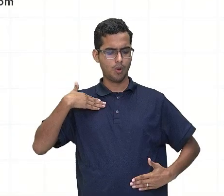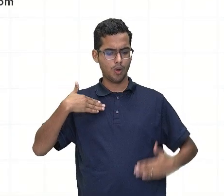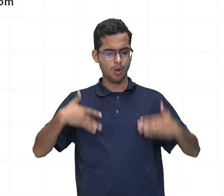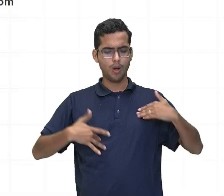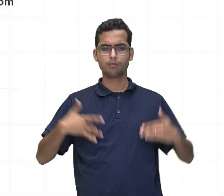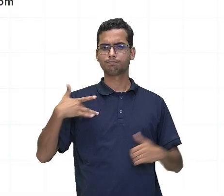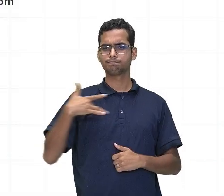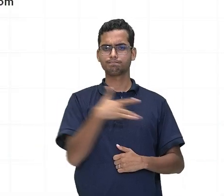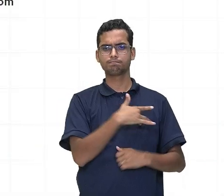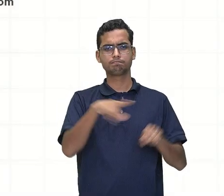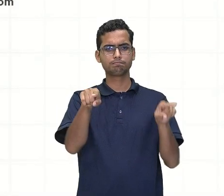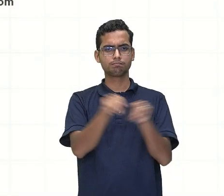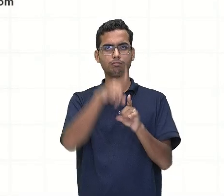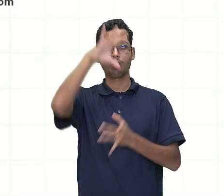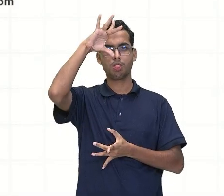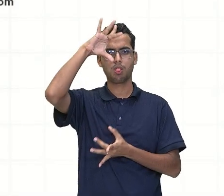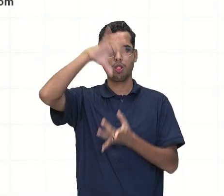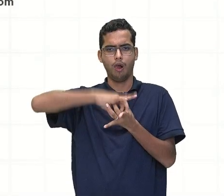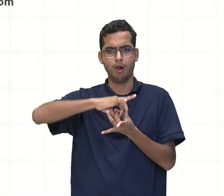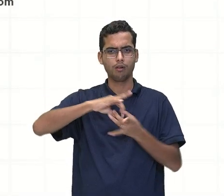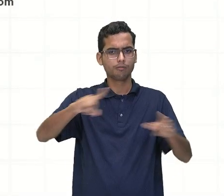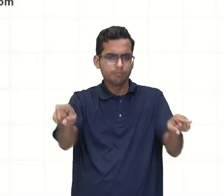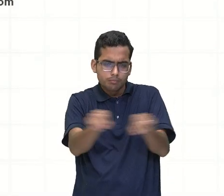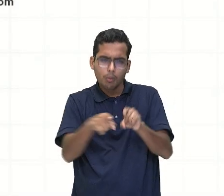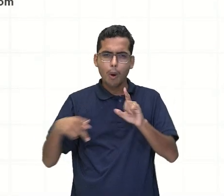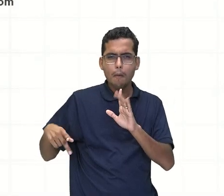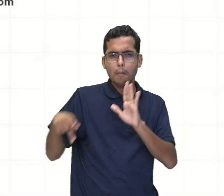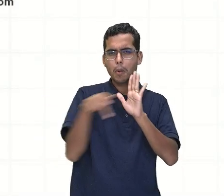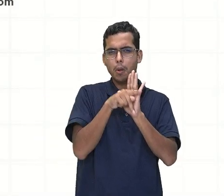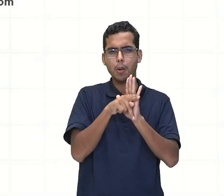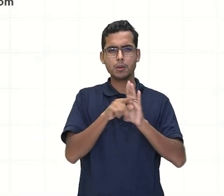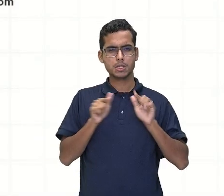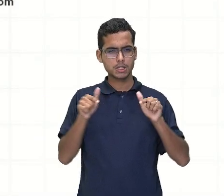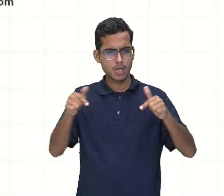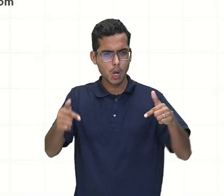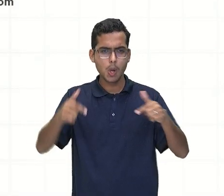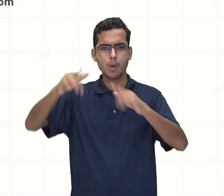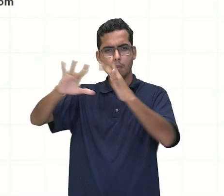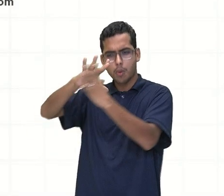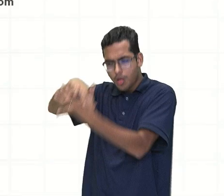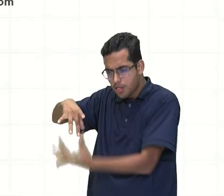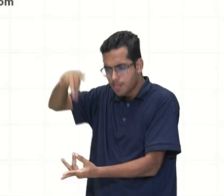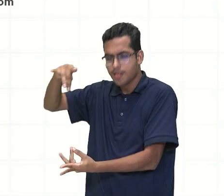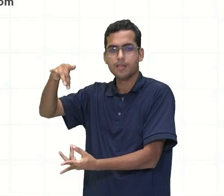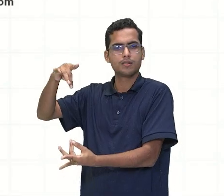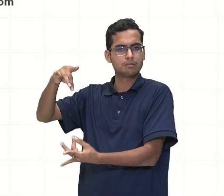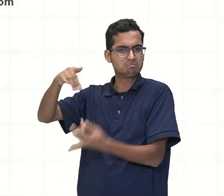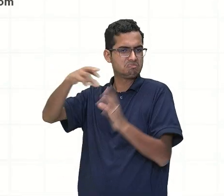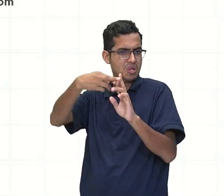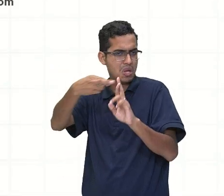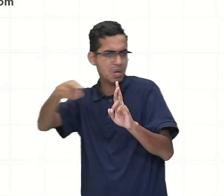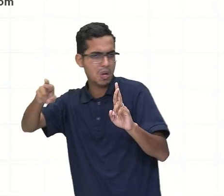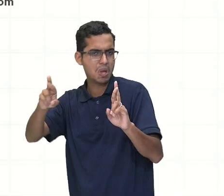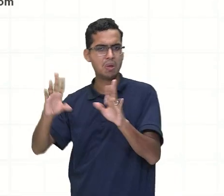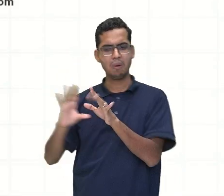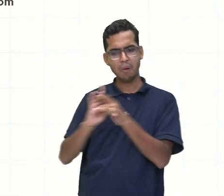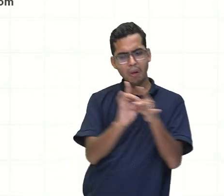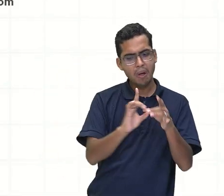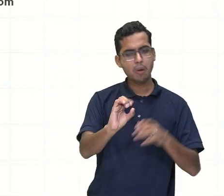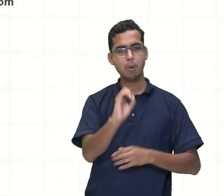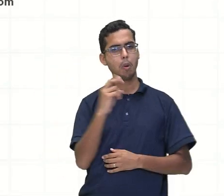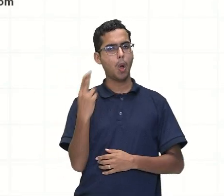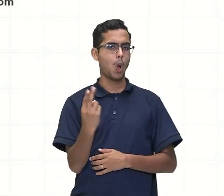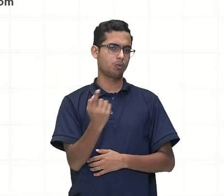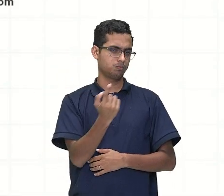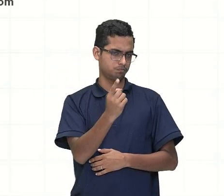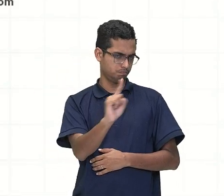né? A prática da espiritualidade, seja em contextos religiosos ou não, sempre vai promover um